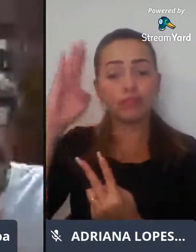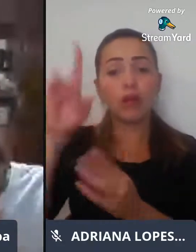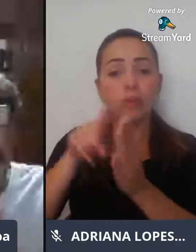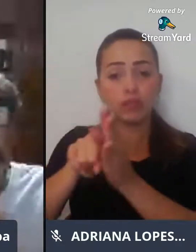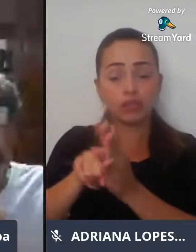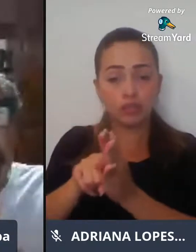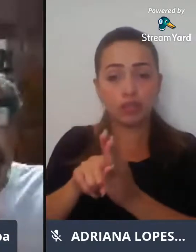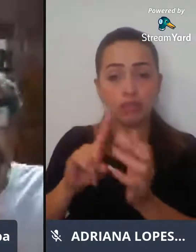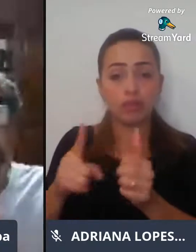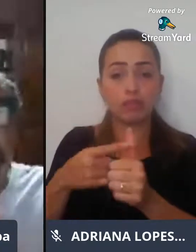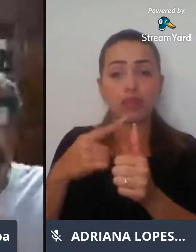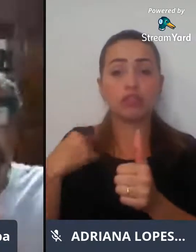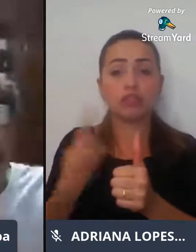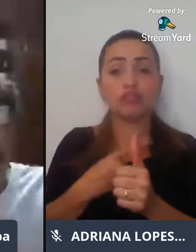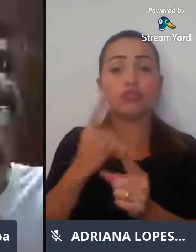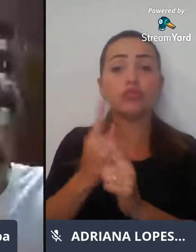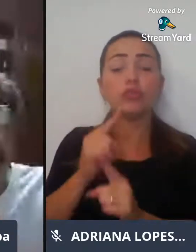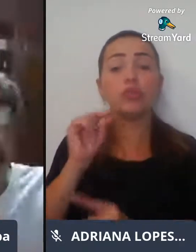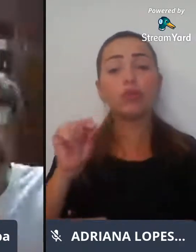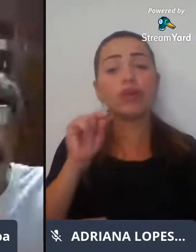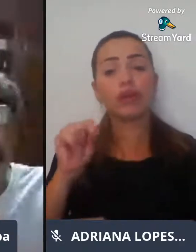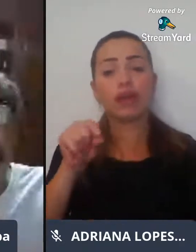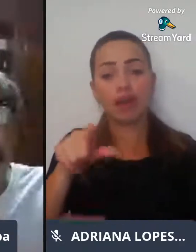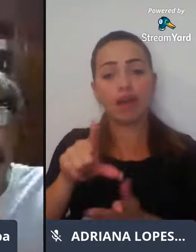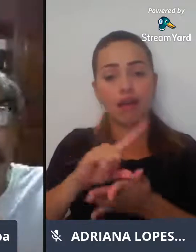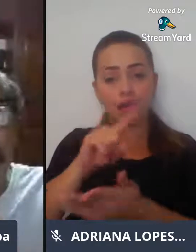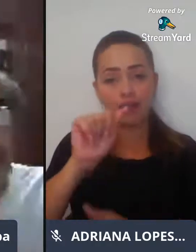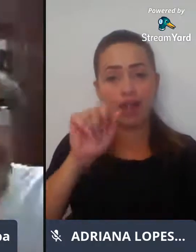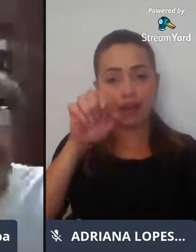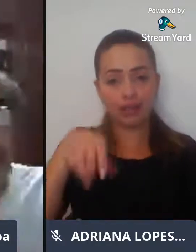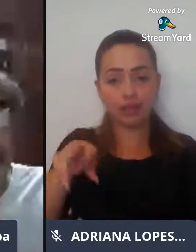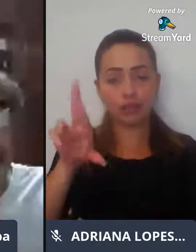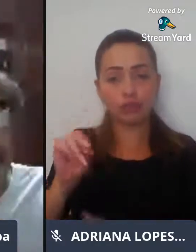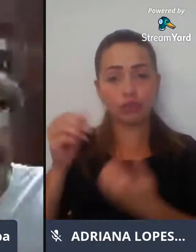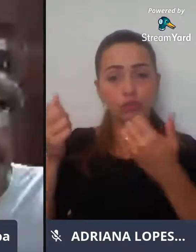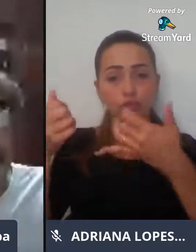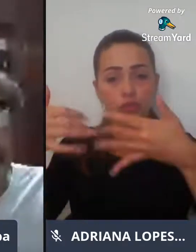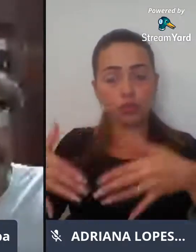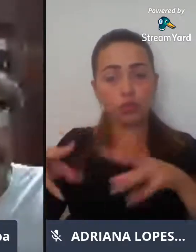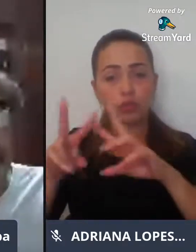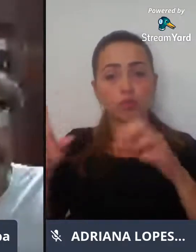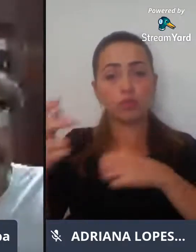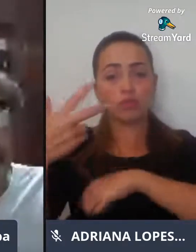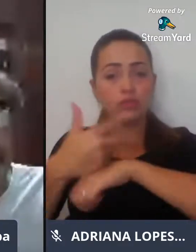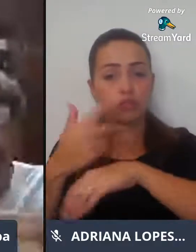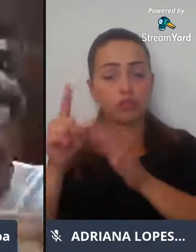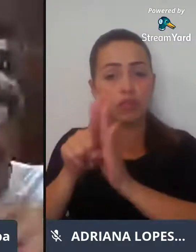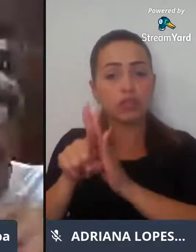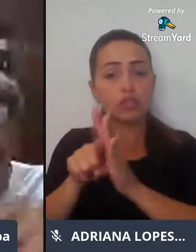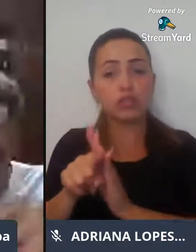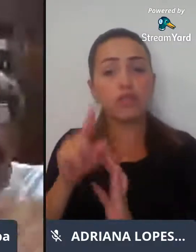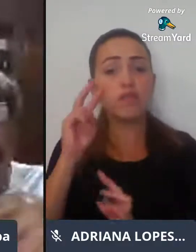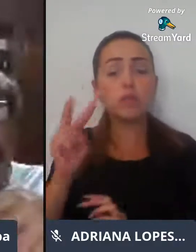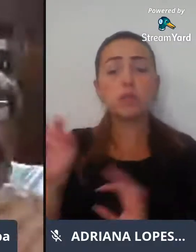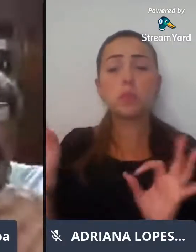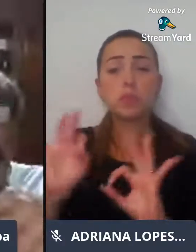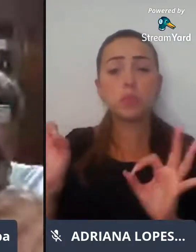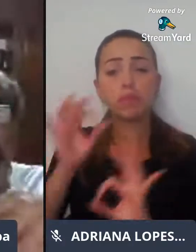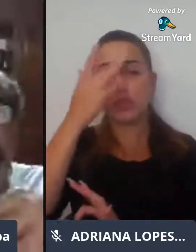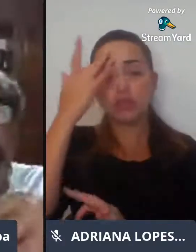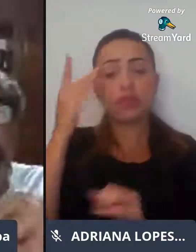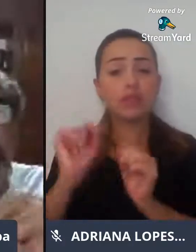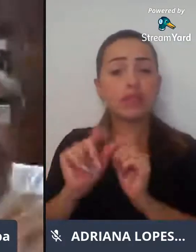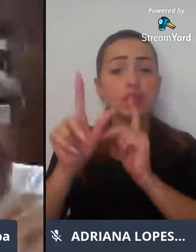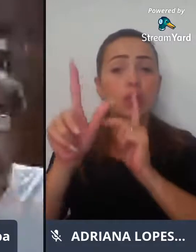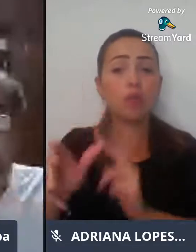Primeiro, a gente viu essas vertentes que o Alessandro já colocou sobre a pesquisa com vídeo e viu que não tinha ninguém fazendo esse trabalho